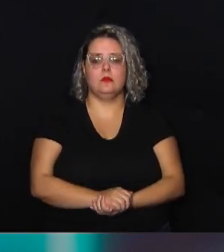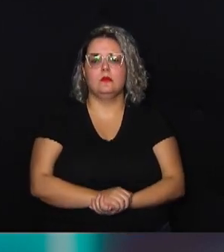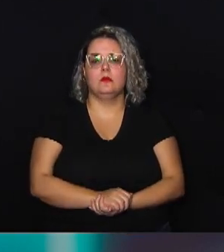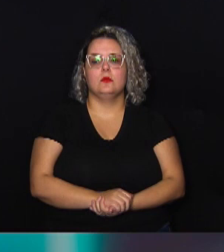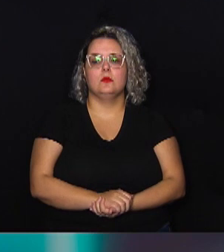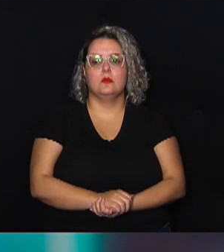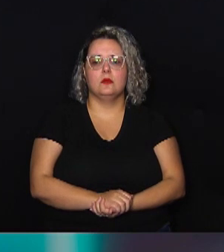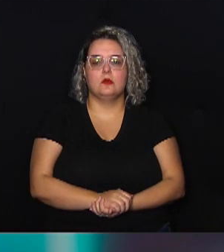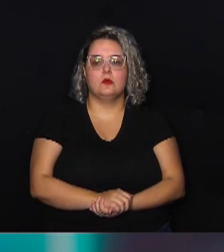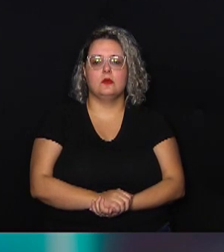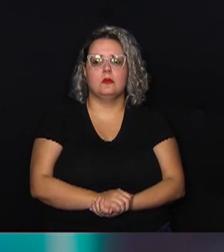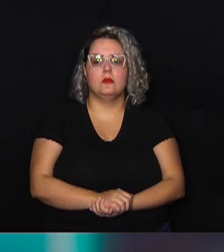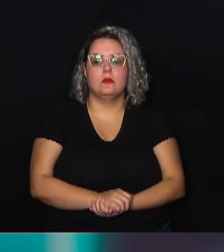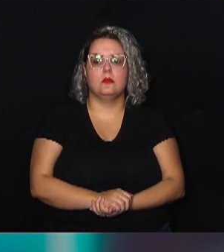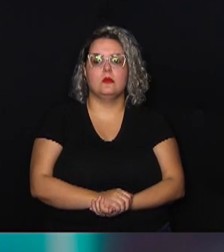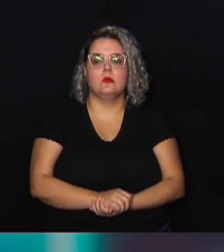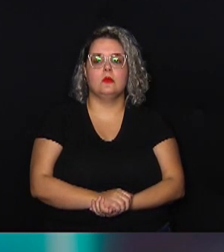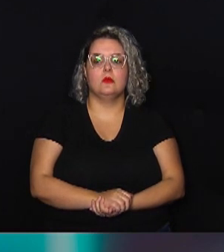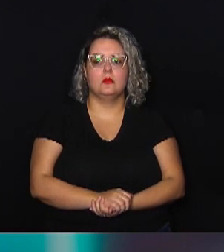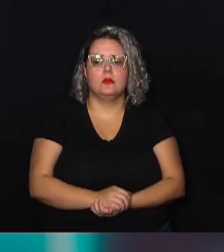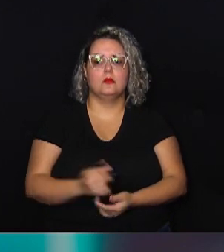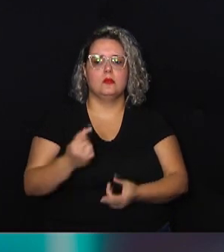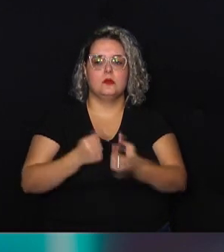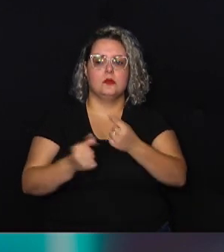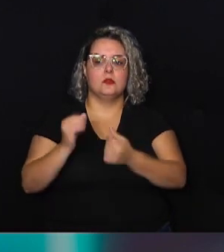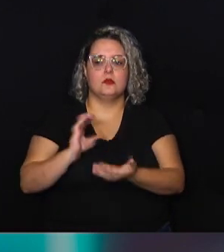Aqui são as emendas que foram destinadas por esses